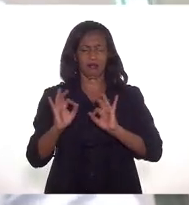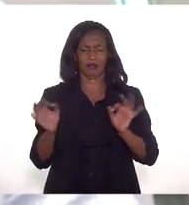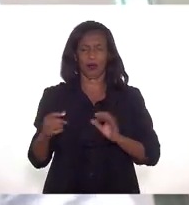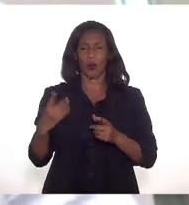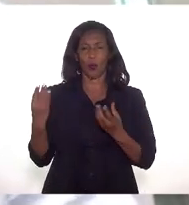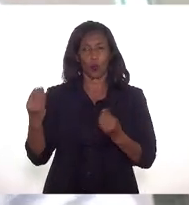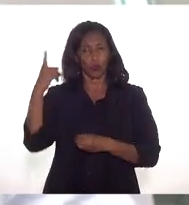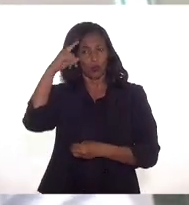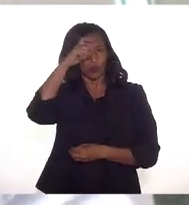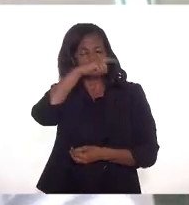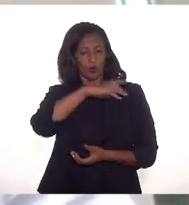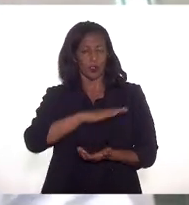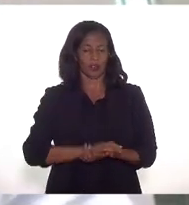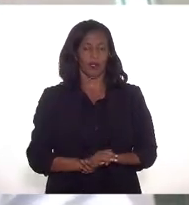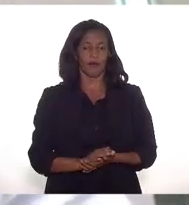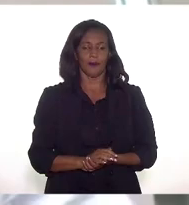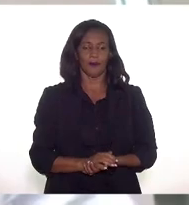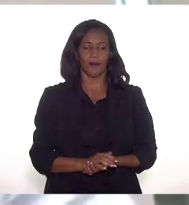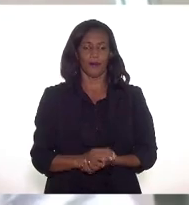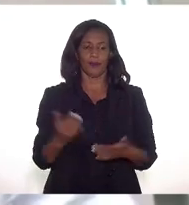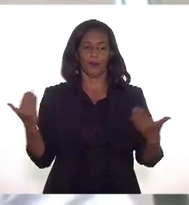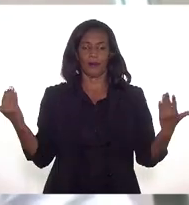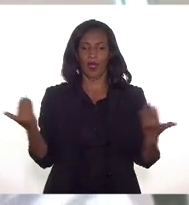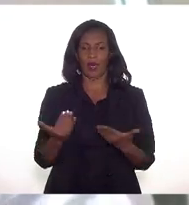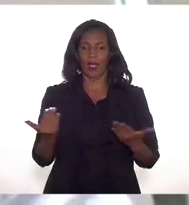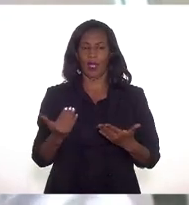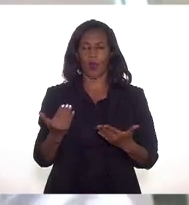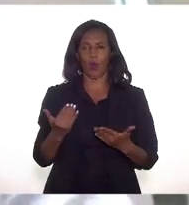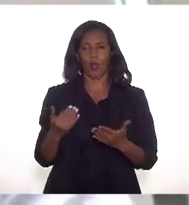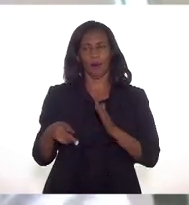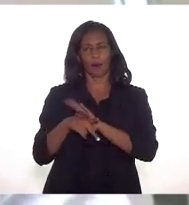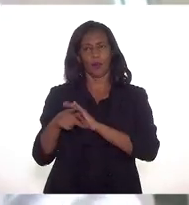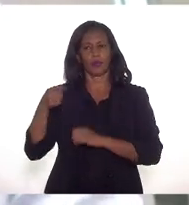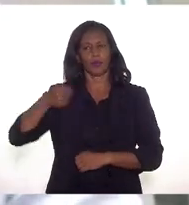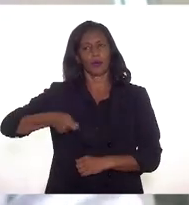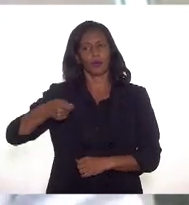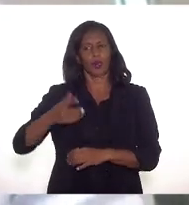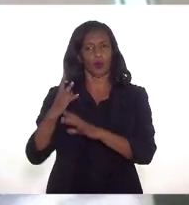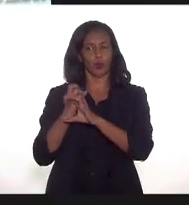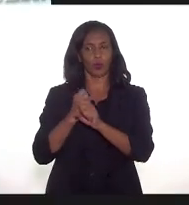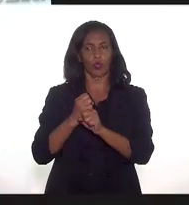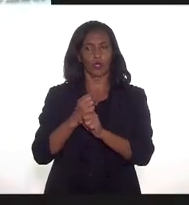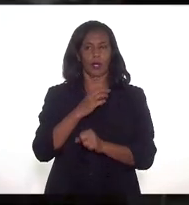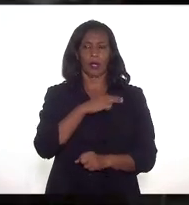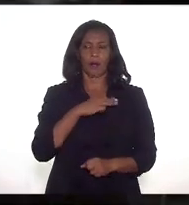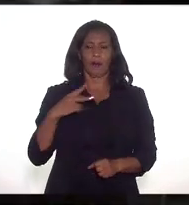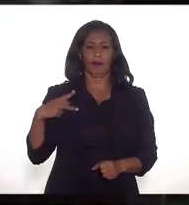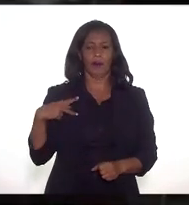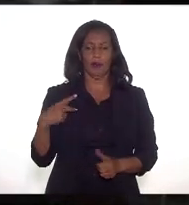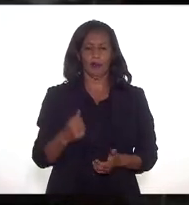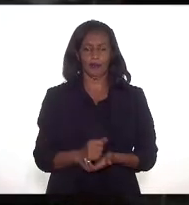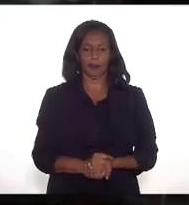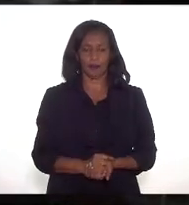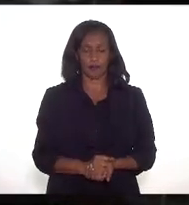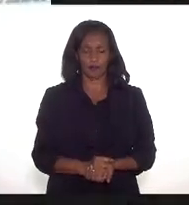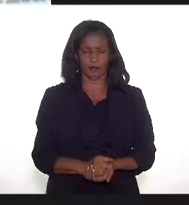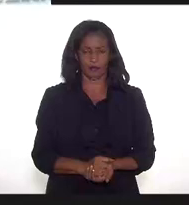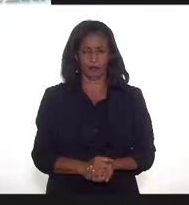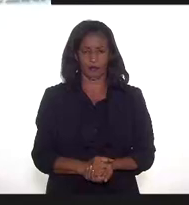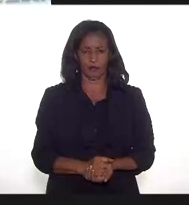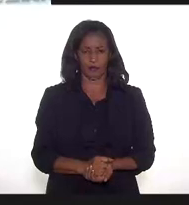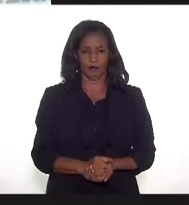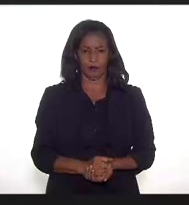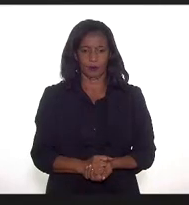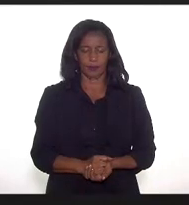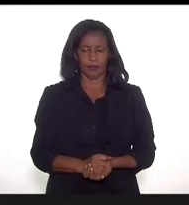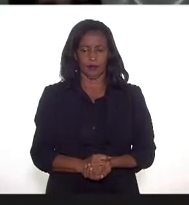e, bem, isso aí agora é uma questão mais para o Tribunal de Contas e para o Ministério Público. Presidente, eu gostaria de me inscrever aí,